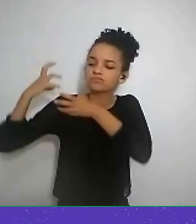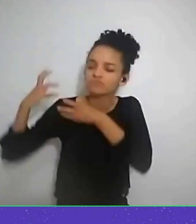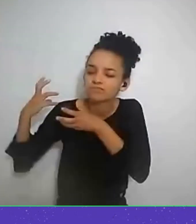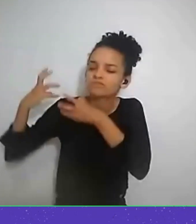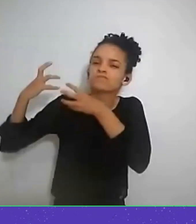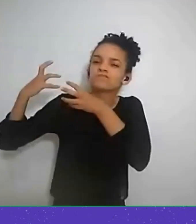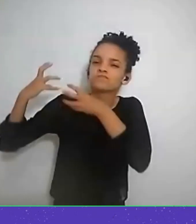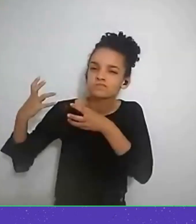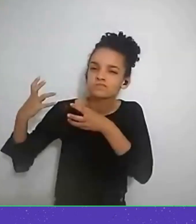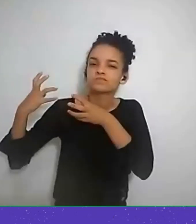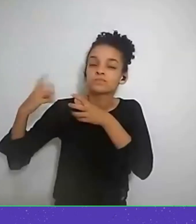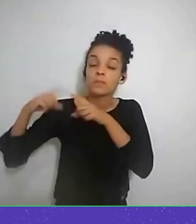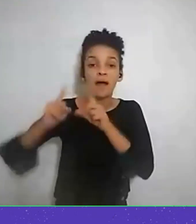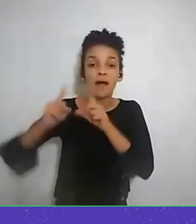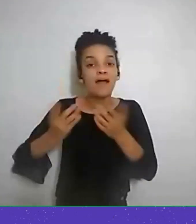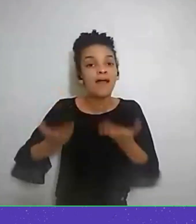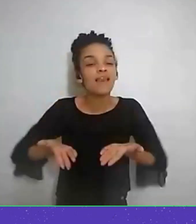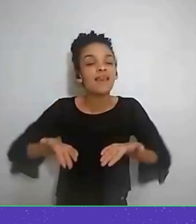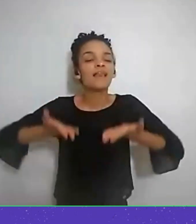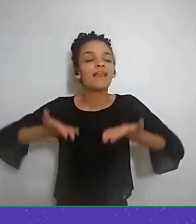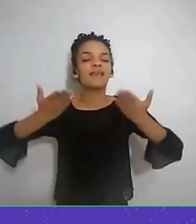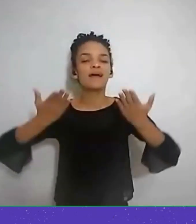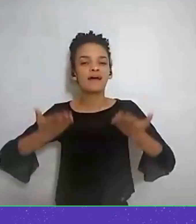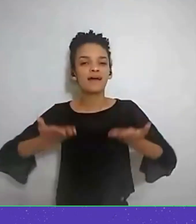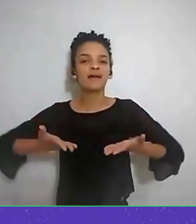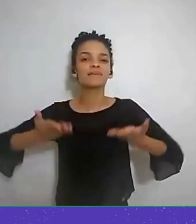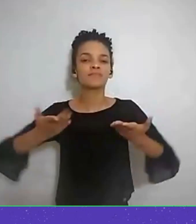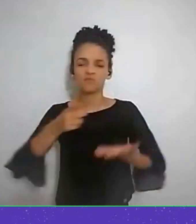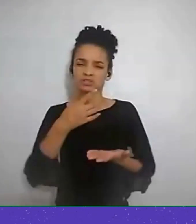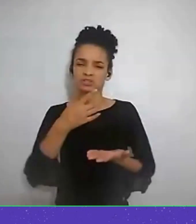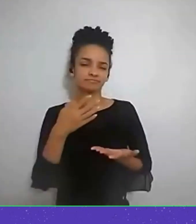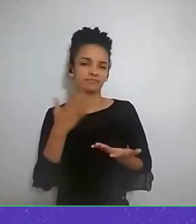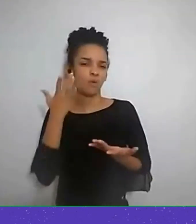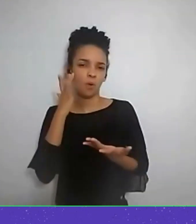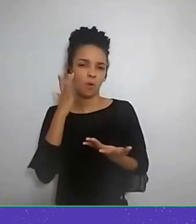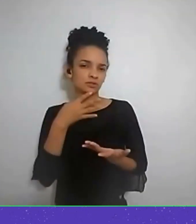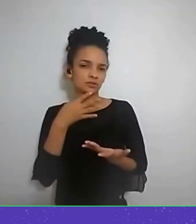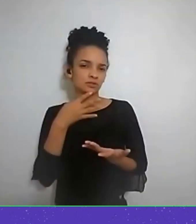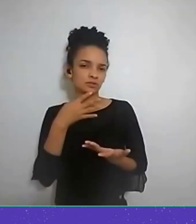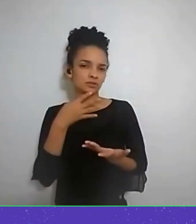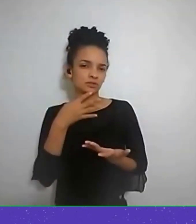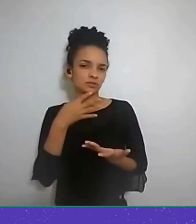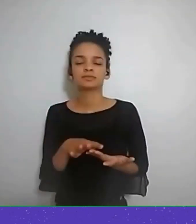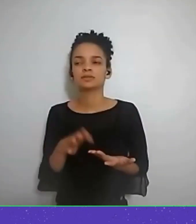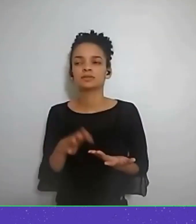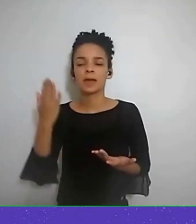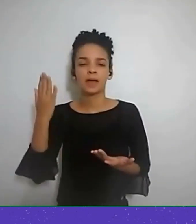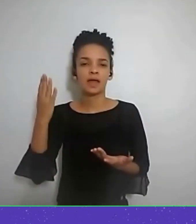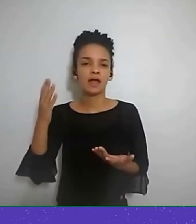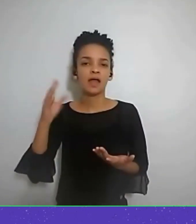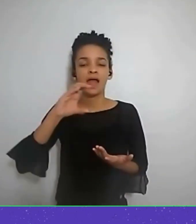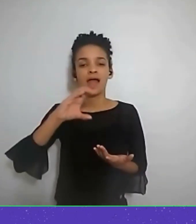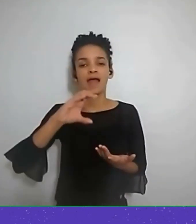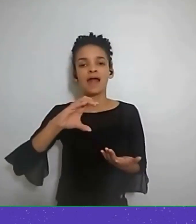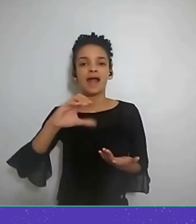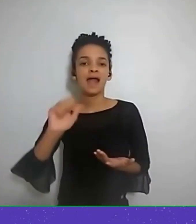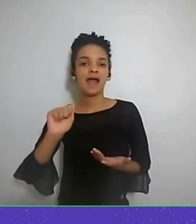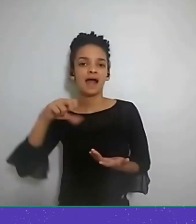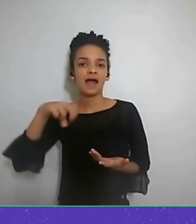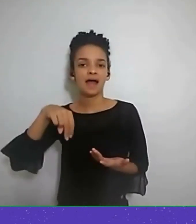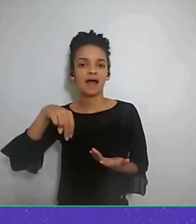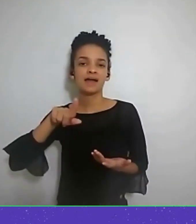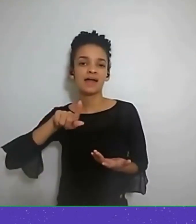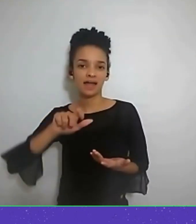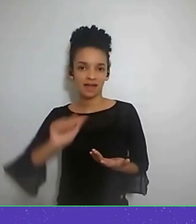não são homens de campo, né? Mesmo hoje não tem mais canga. A canga é um artefato de